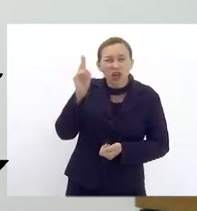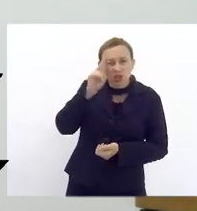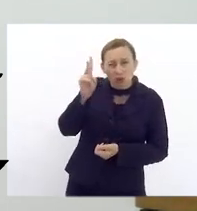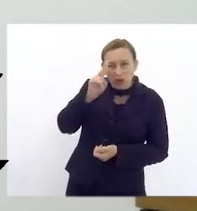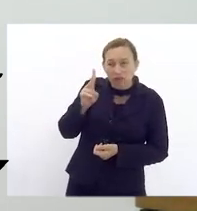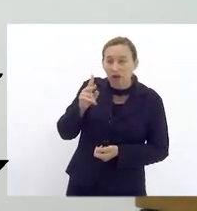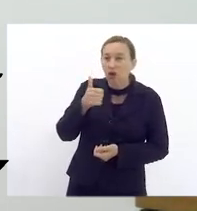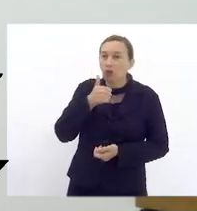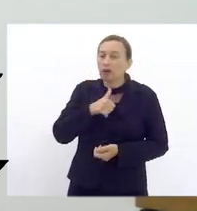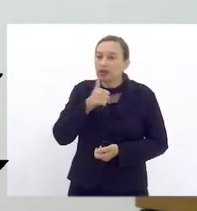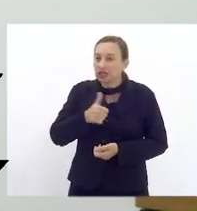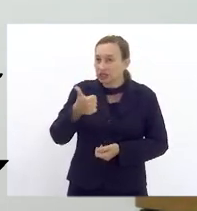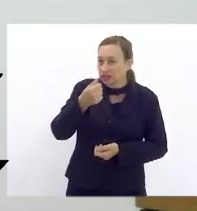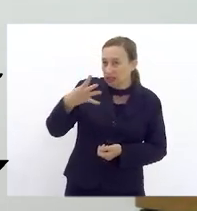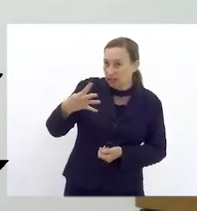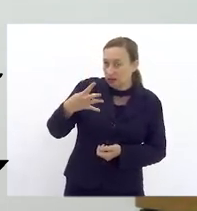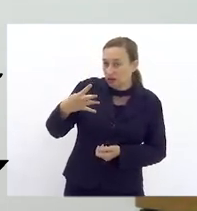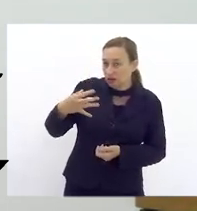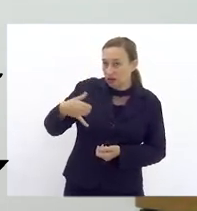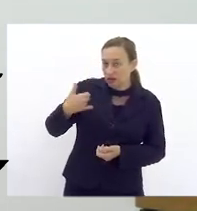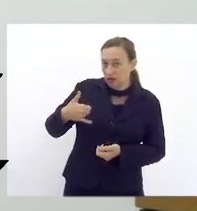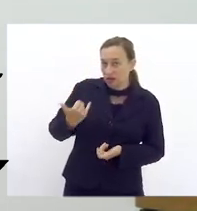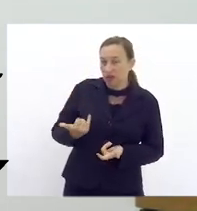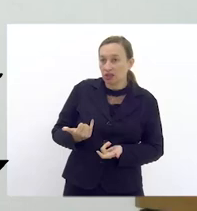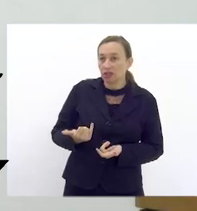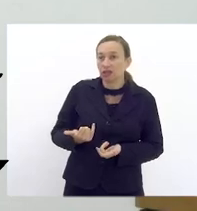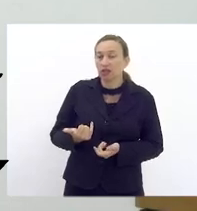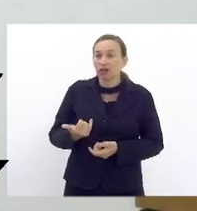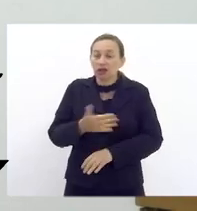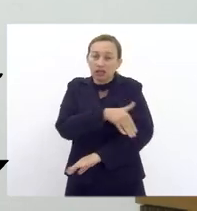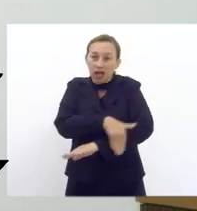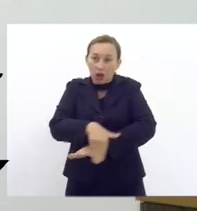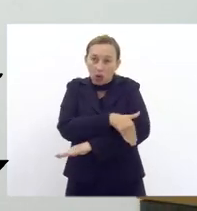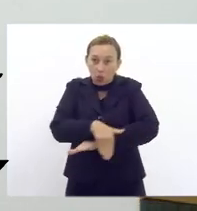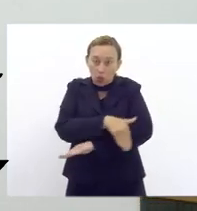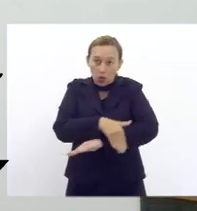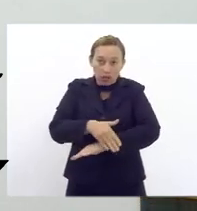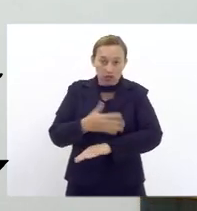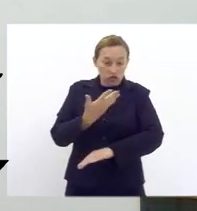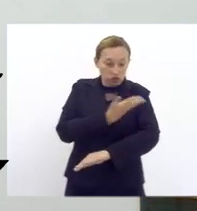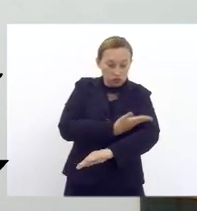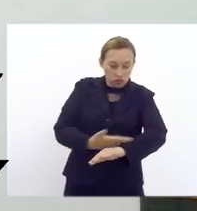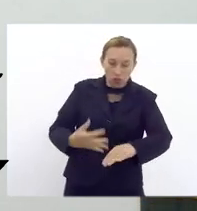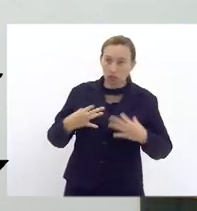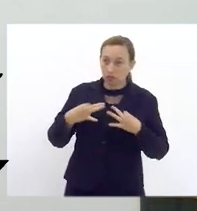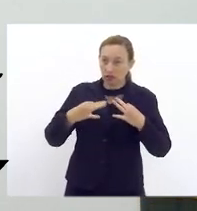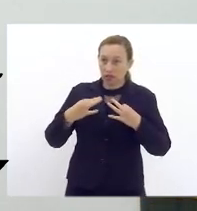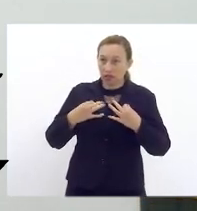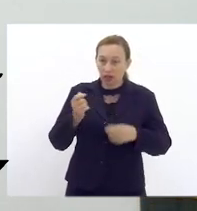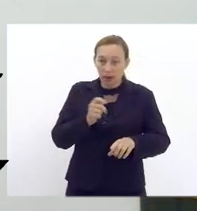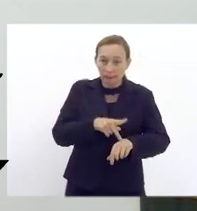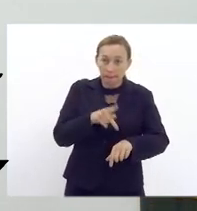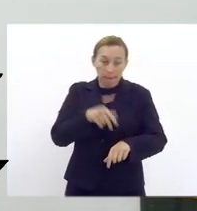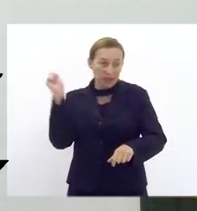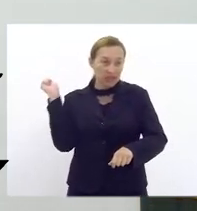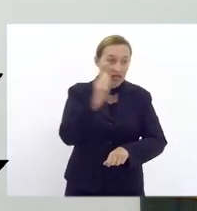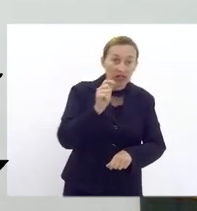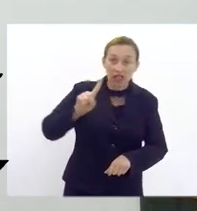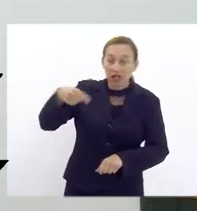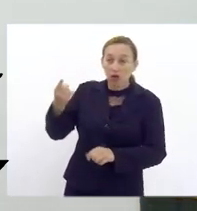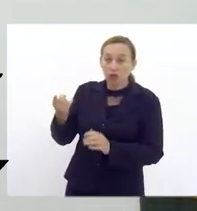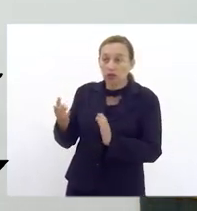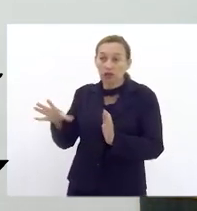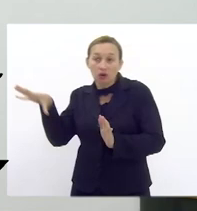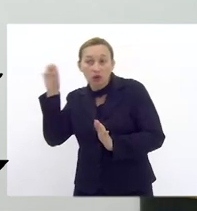de 14 anos estava na rua de branco e levou uma pedrada uma outra tava ouvindo samba e levou uma facada no